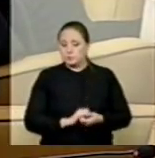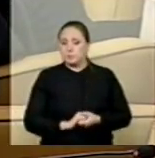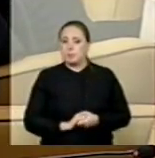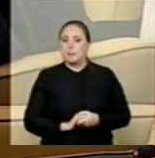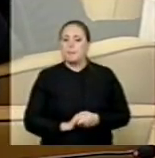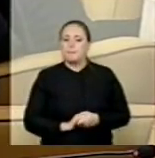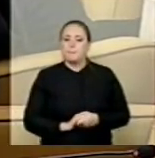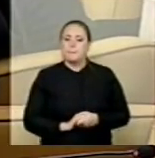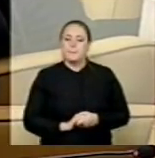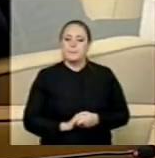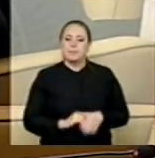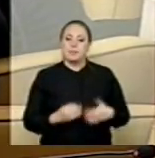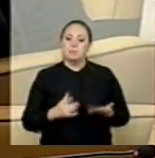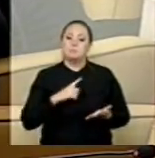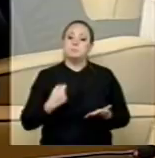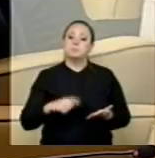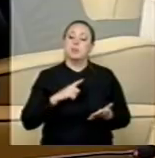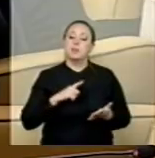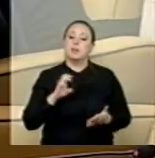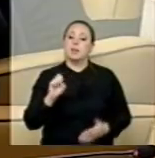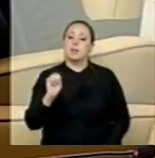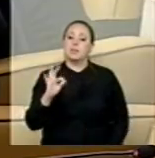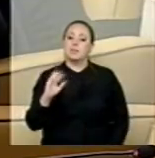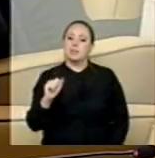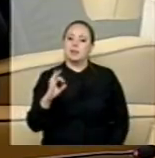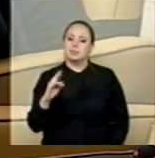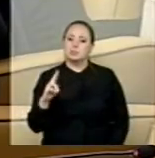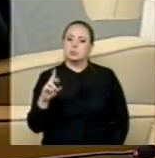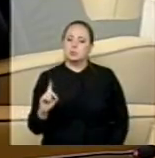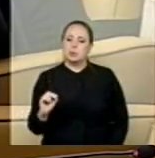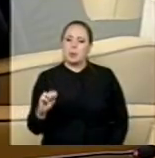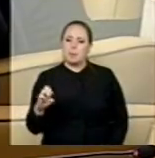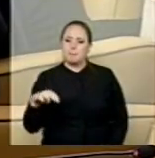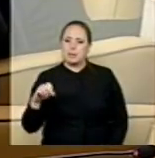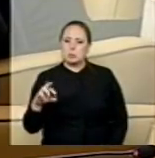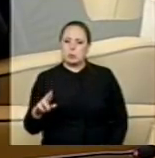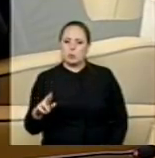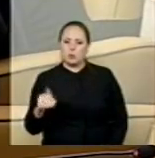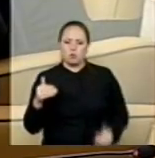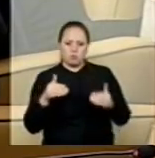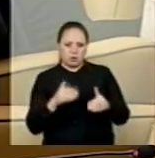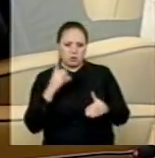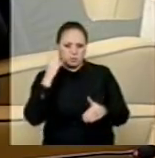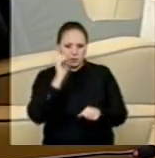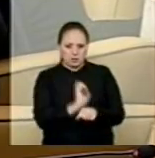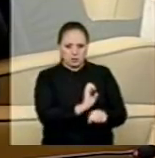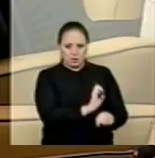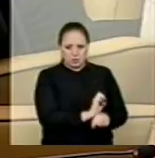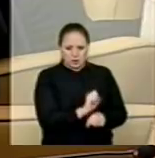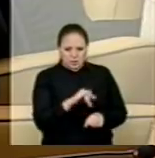estabelecer estatuto com menor amplitude para os deputados estaduais, tê-lo-ia